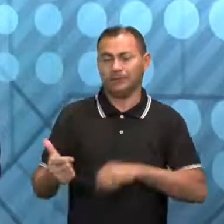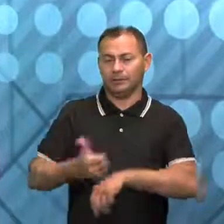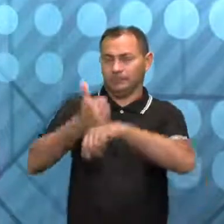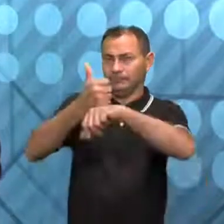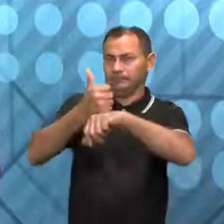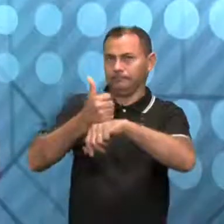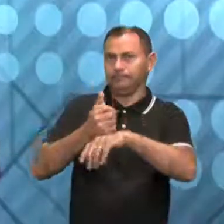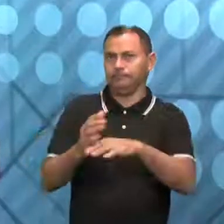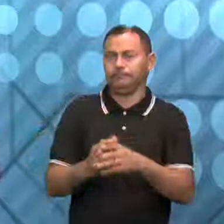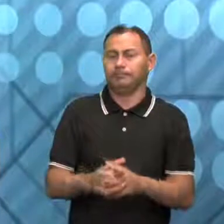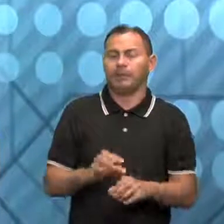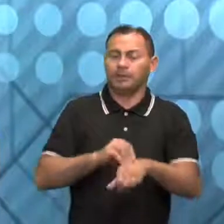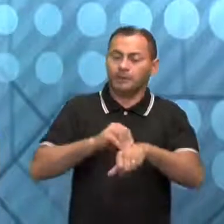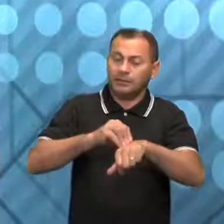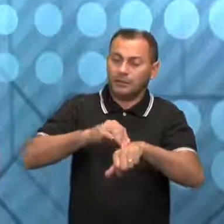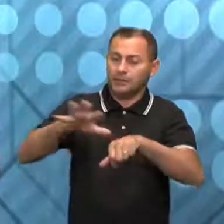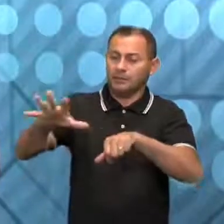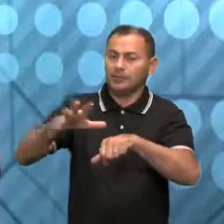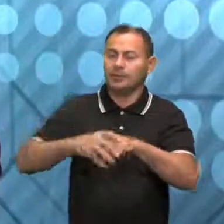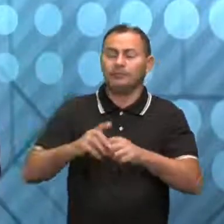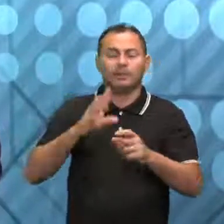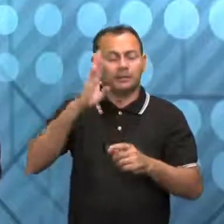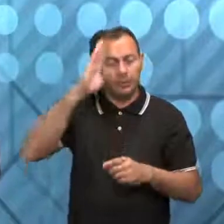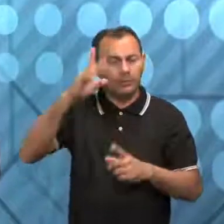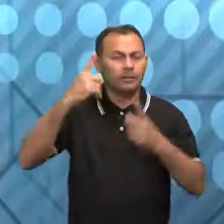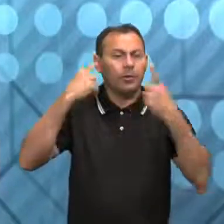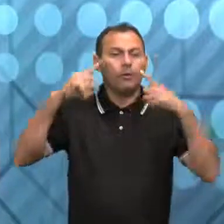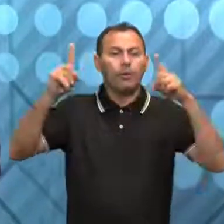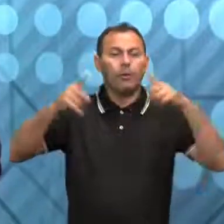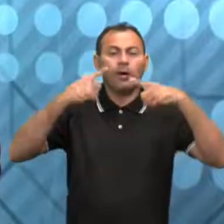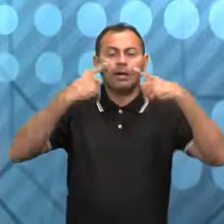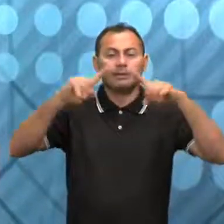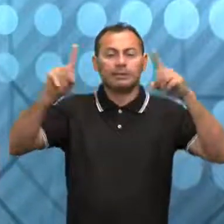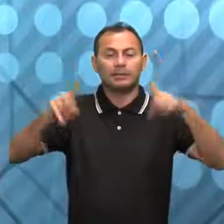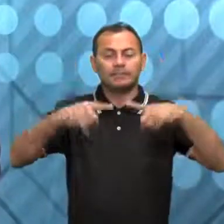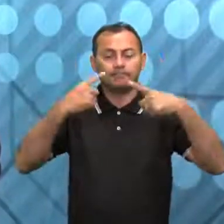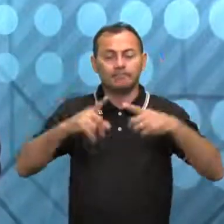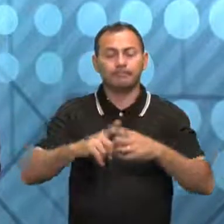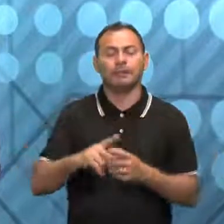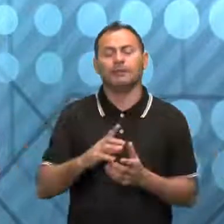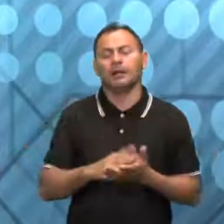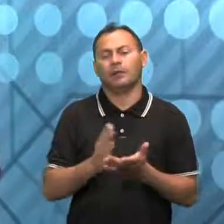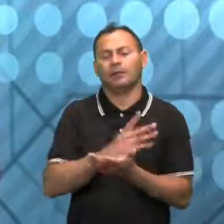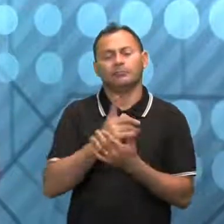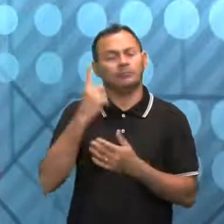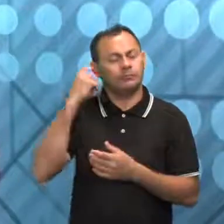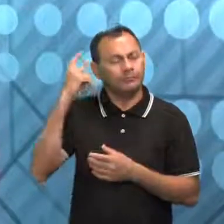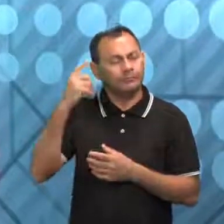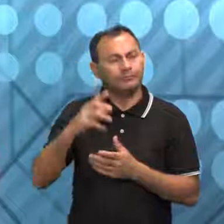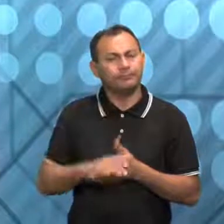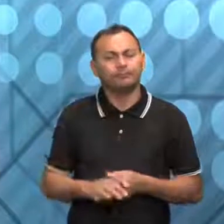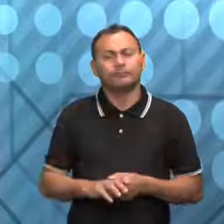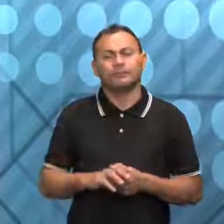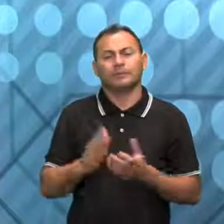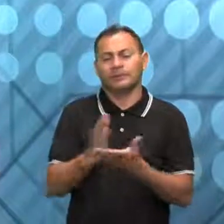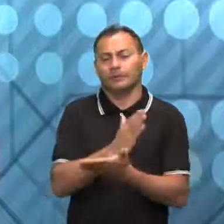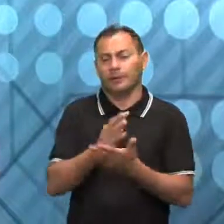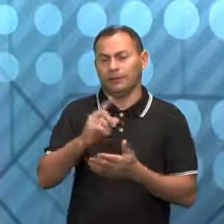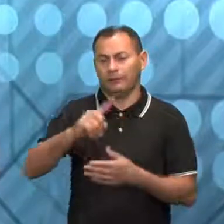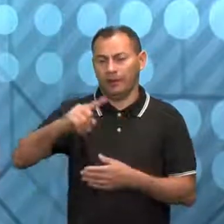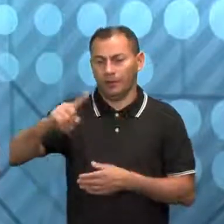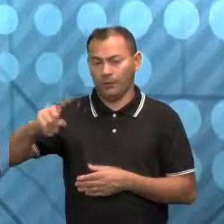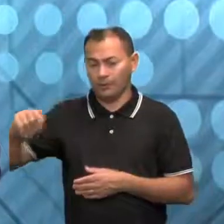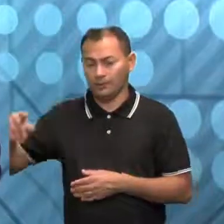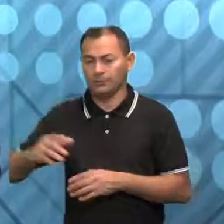qualidade na transmissão, principalmente de música, porque você tem um certo delay que às vezes acontece. Então, multiplexação por divisão de frequência é a